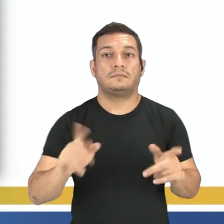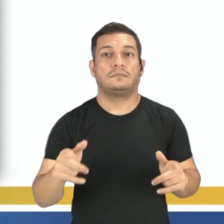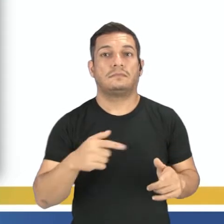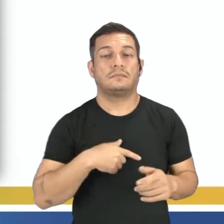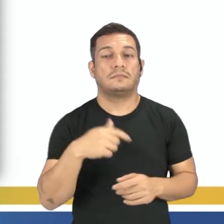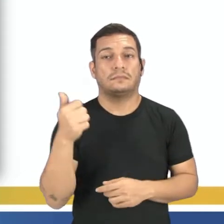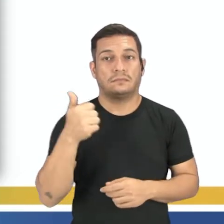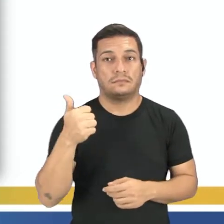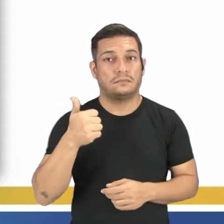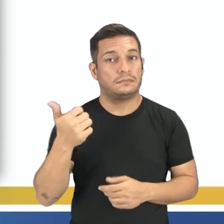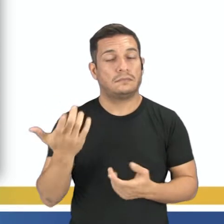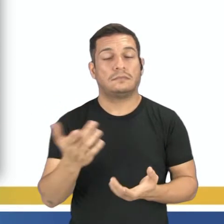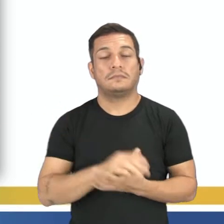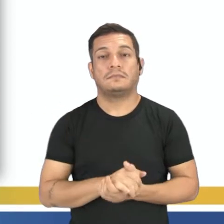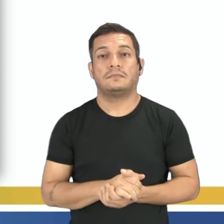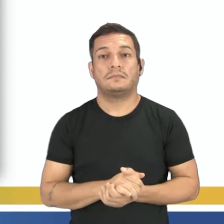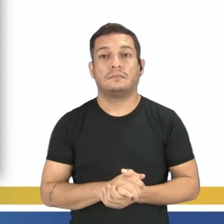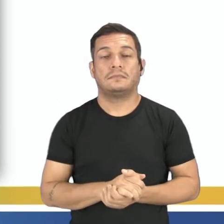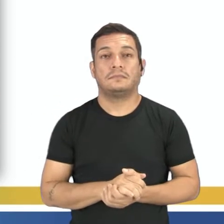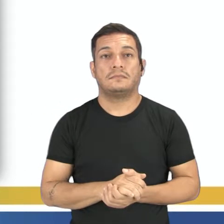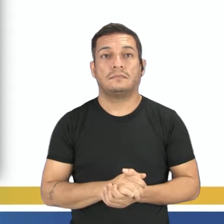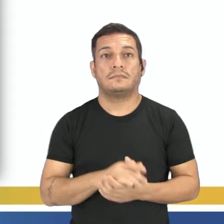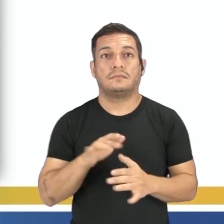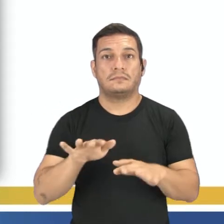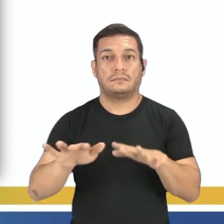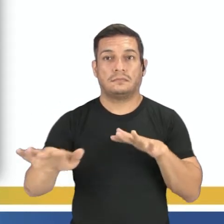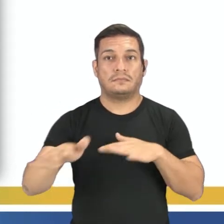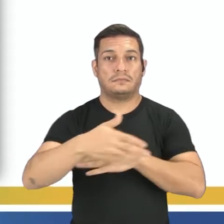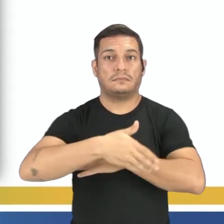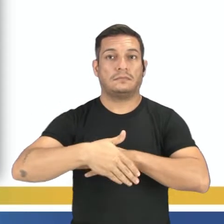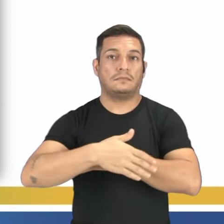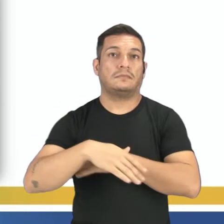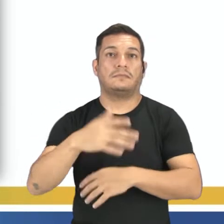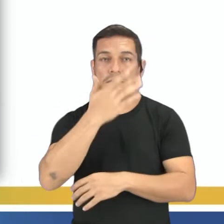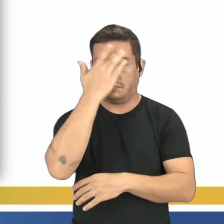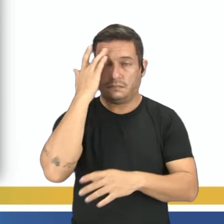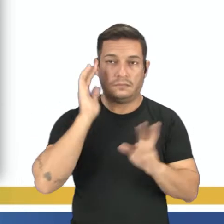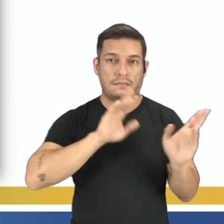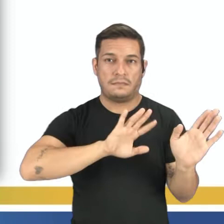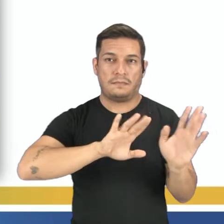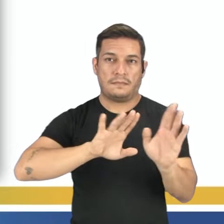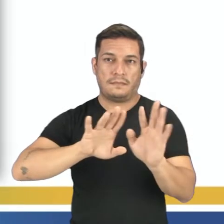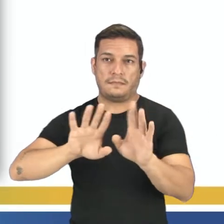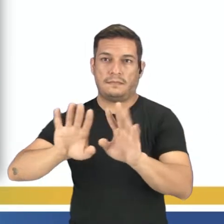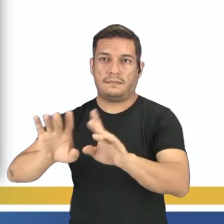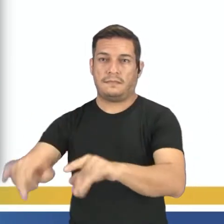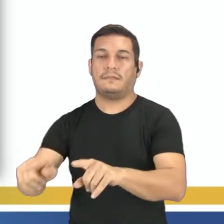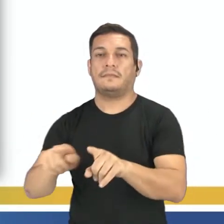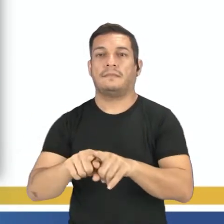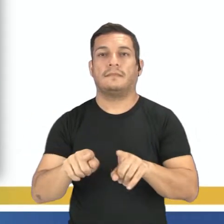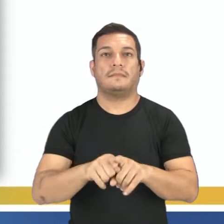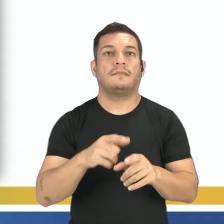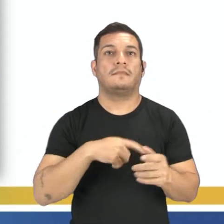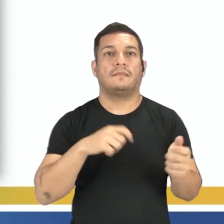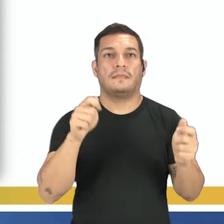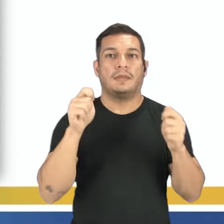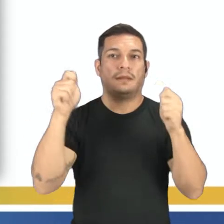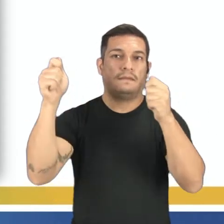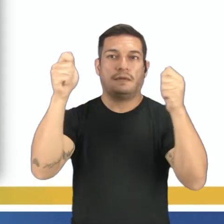da imagem anterior. Temos aí uma avenida ocupada por várias pessoas